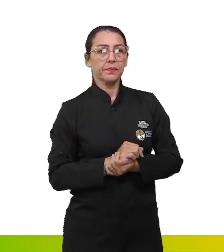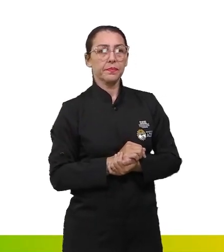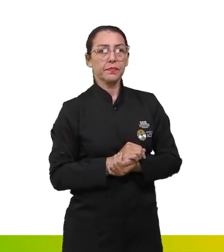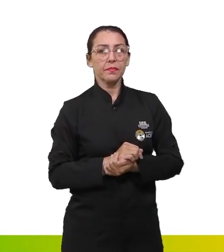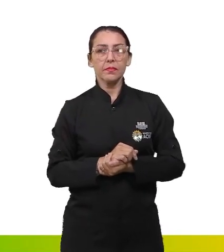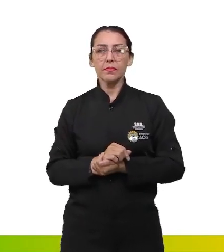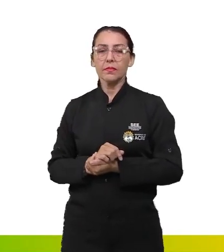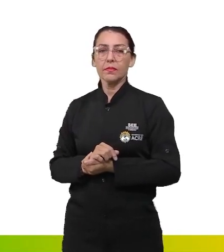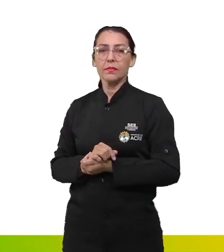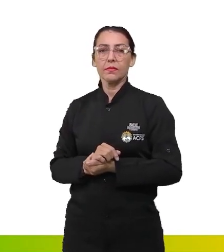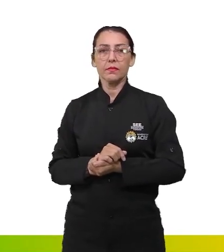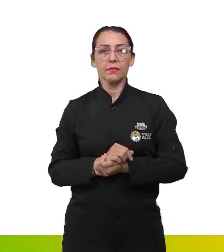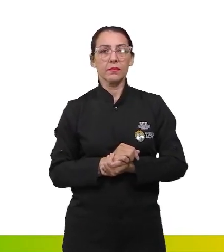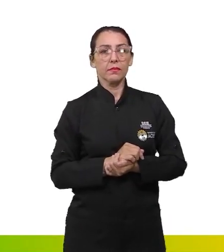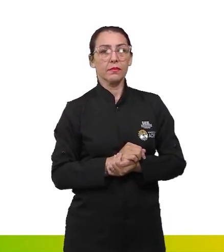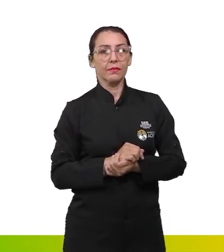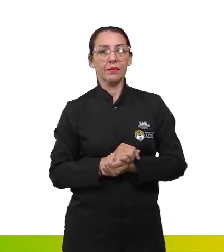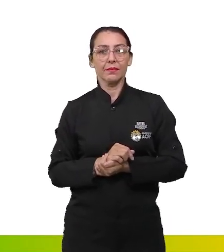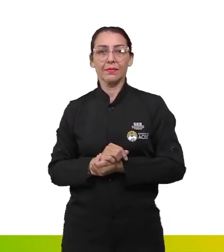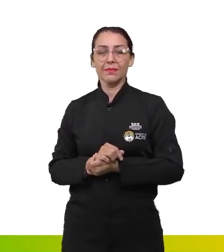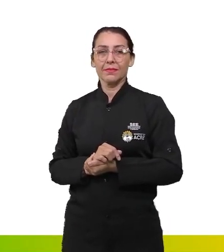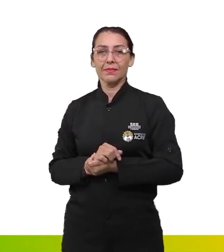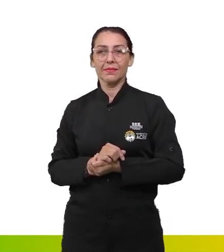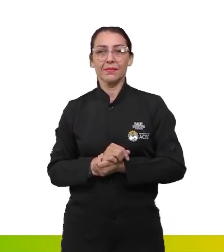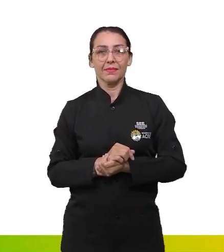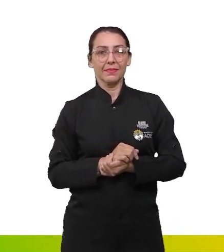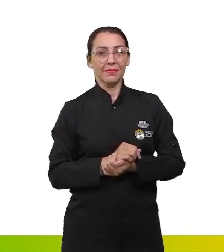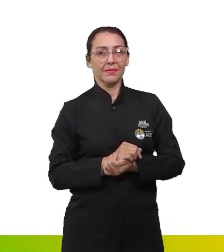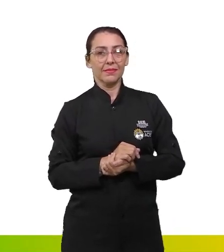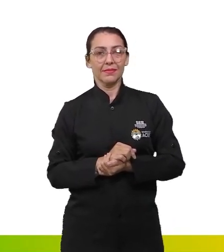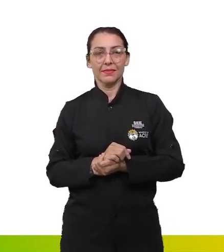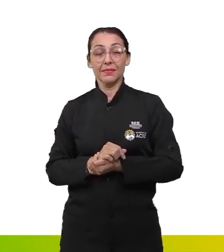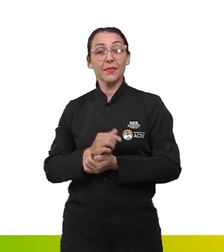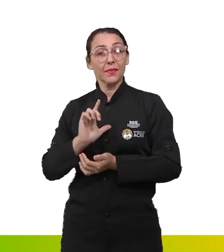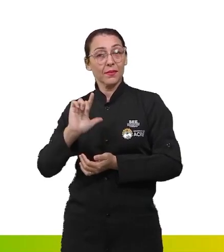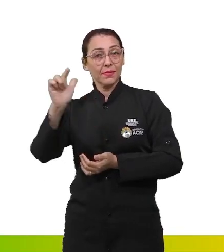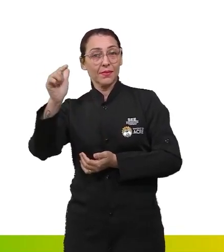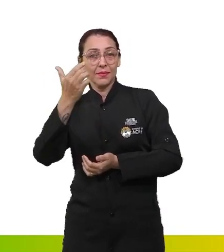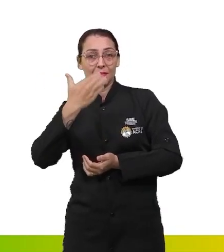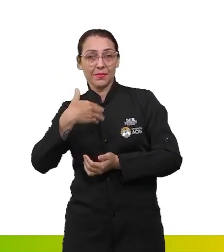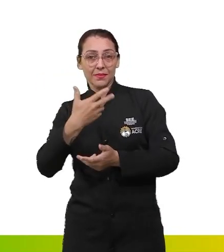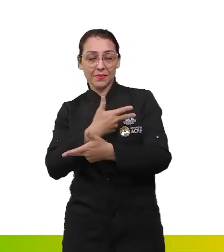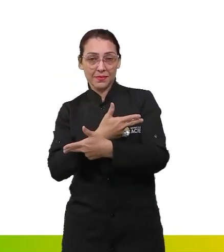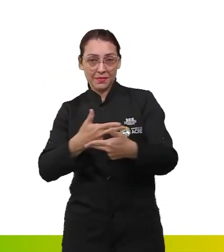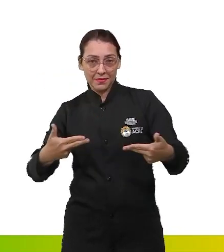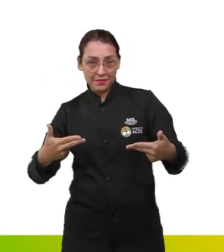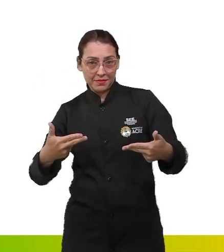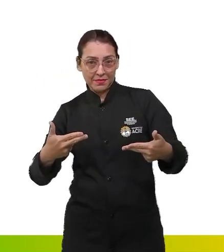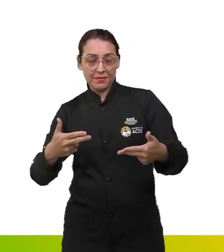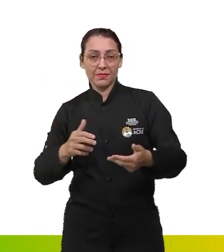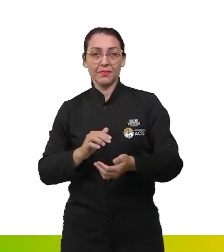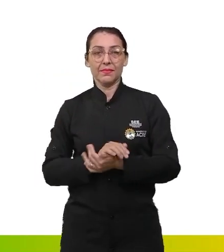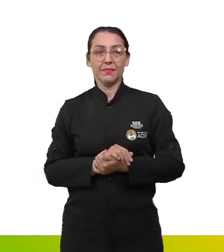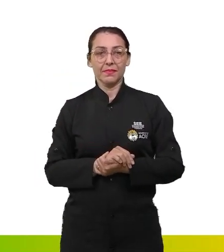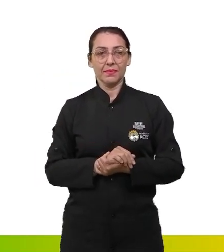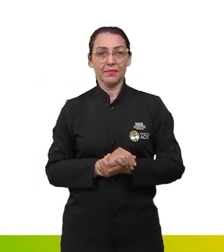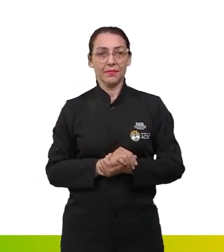las hamburguesas. Nós estávamos falando de hamburguesa, framboesa é outra fruta. Então, prefiro las